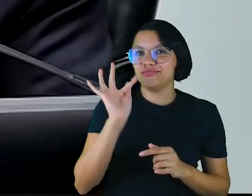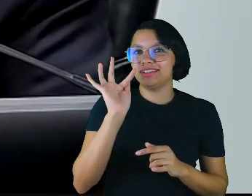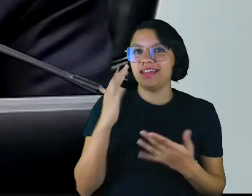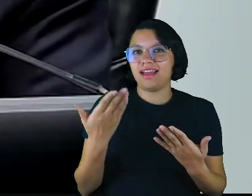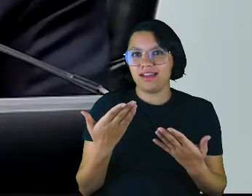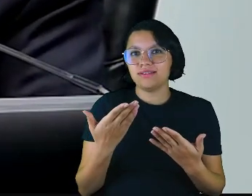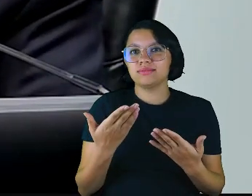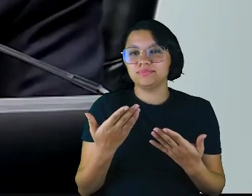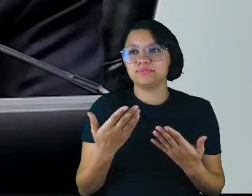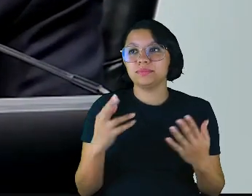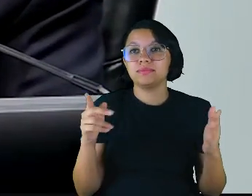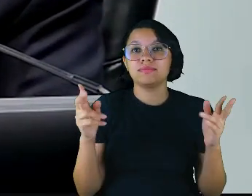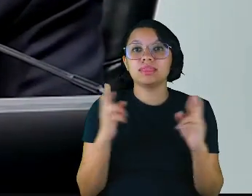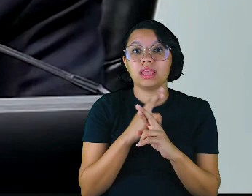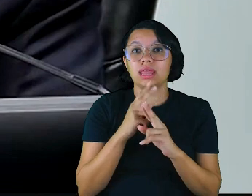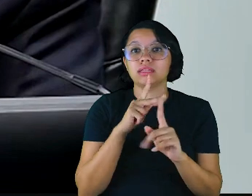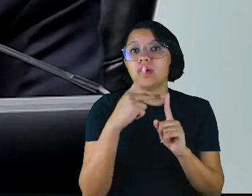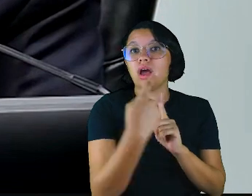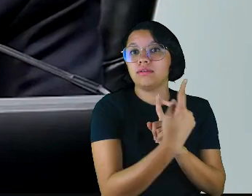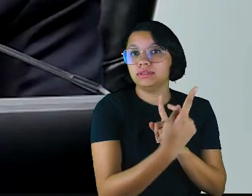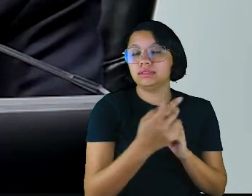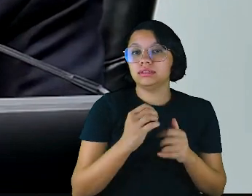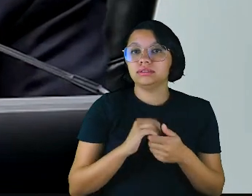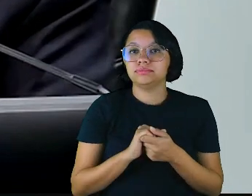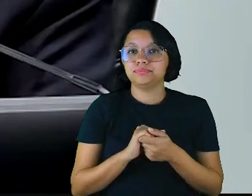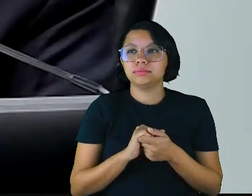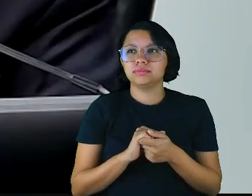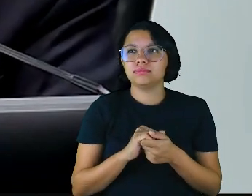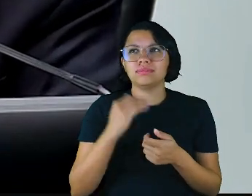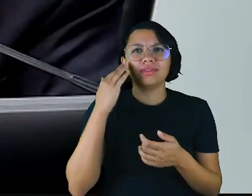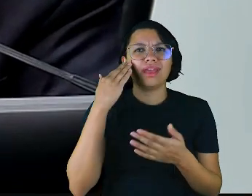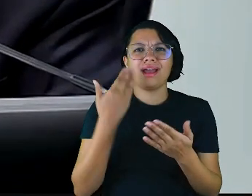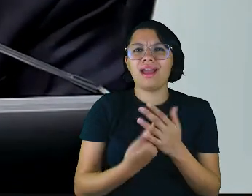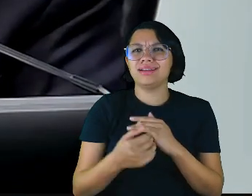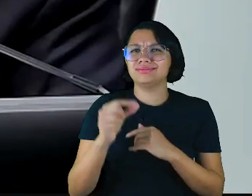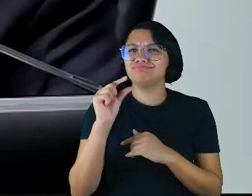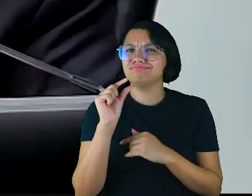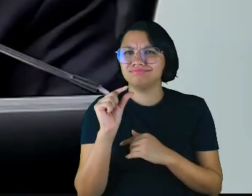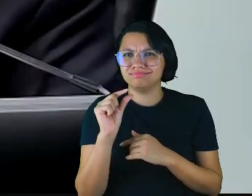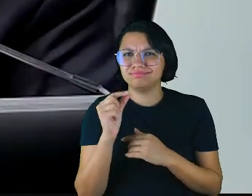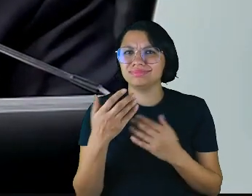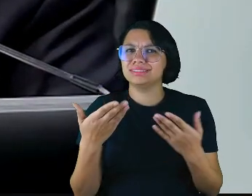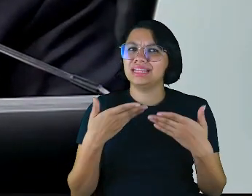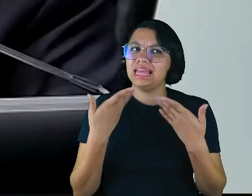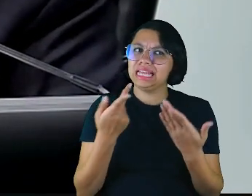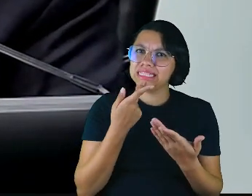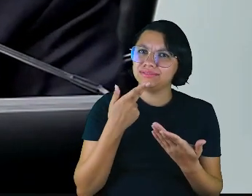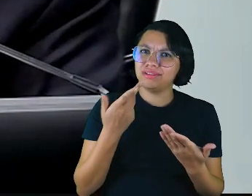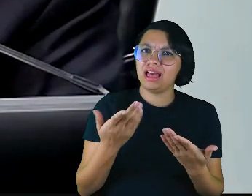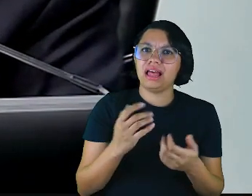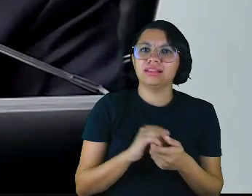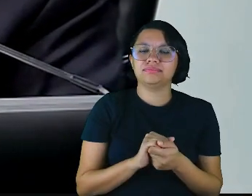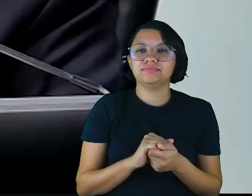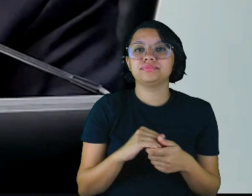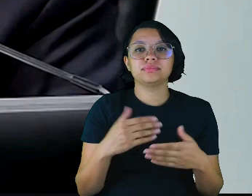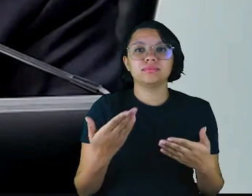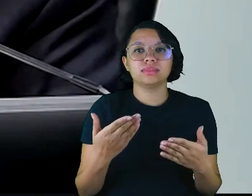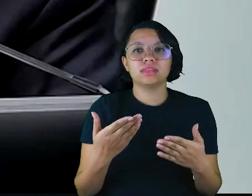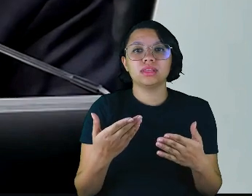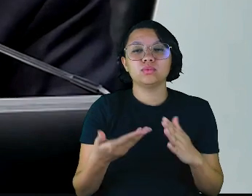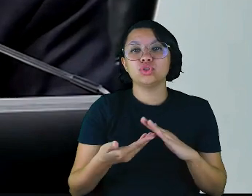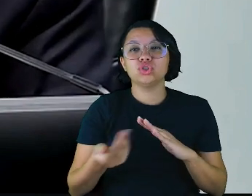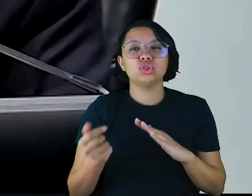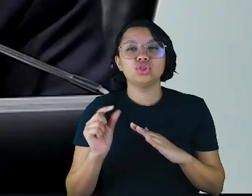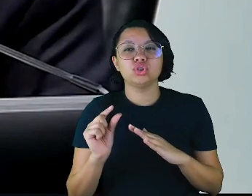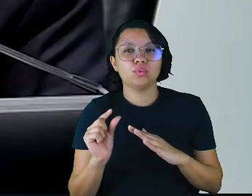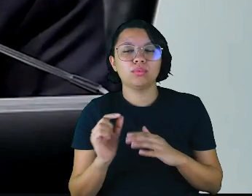só o federal, né, e na questão previdenciária, desacredita um pouco essa alegação, né? Então, assim,